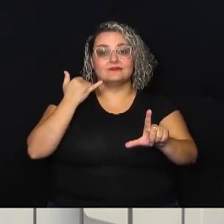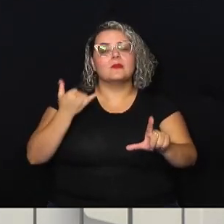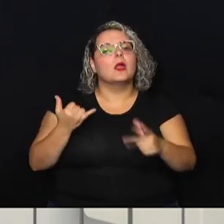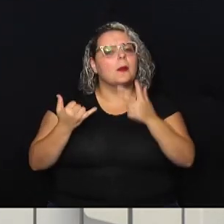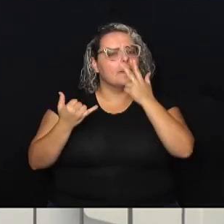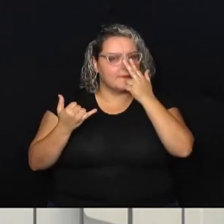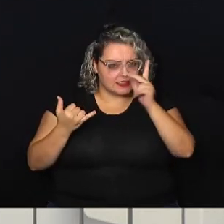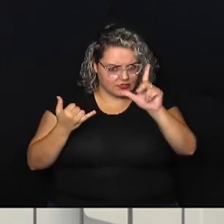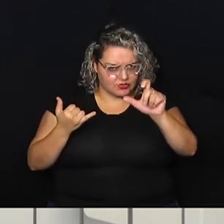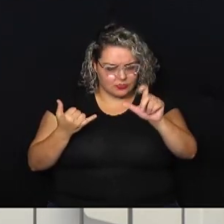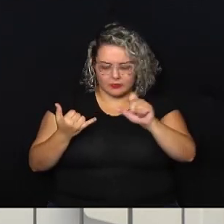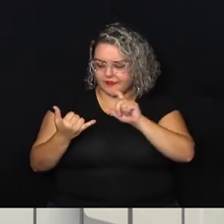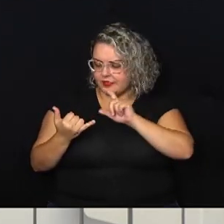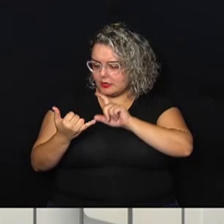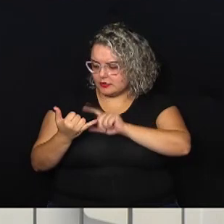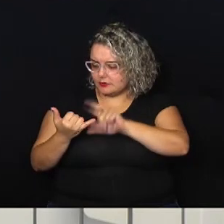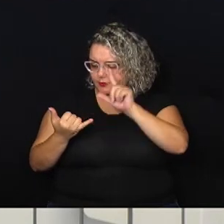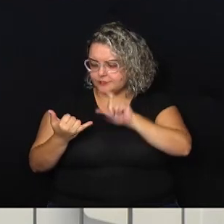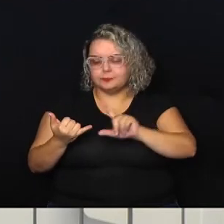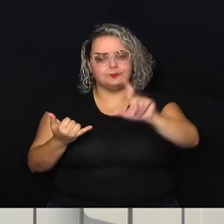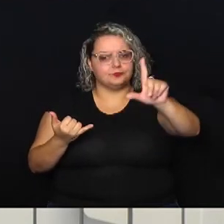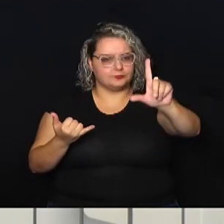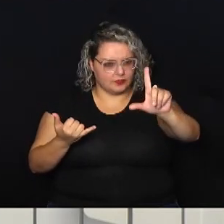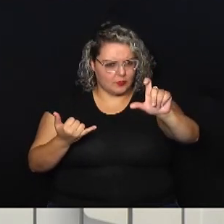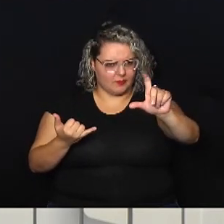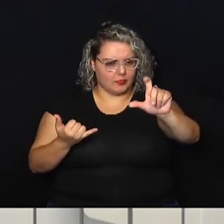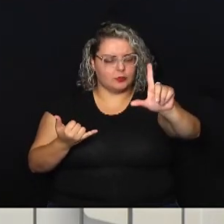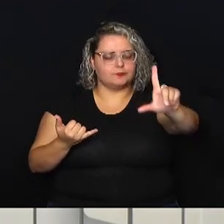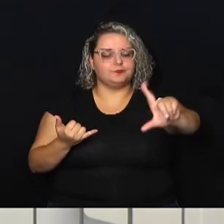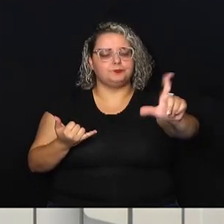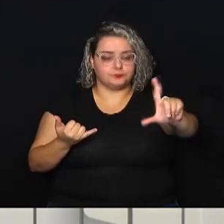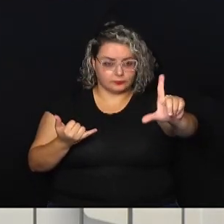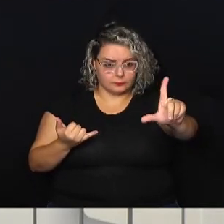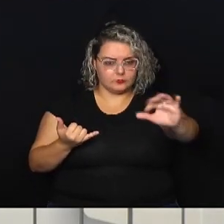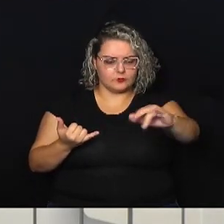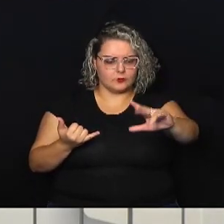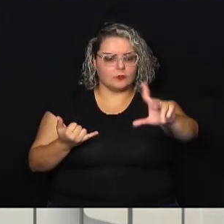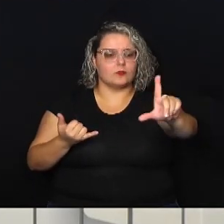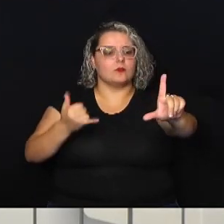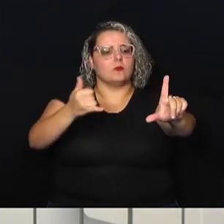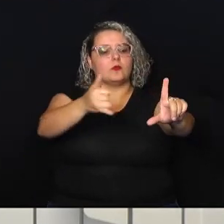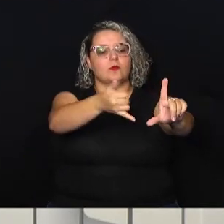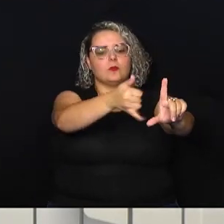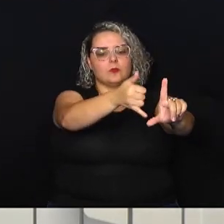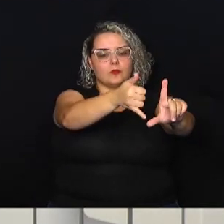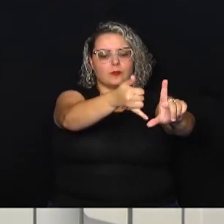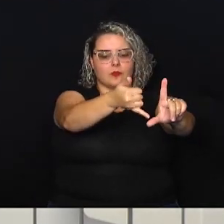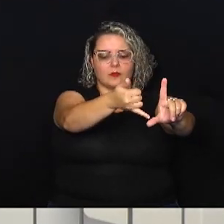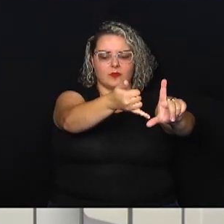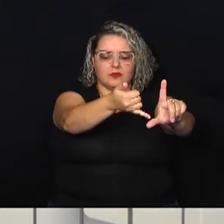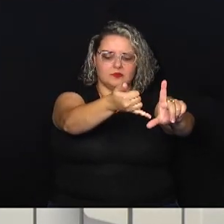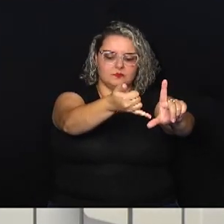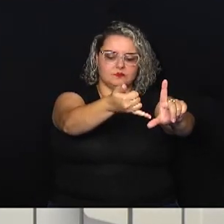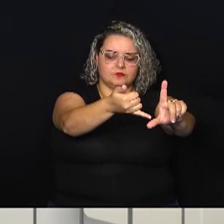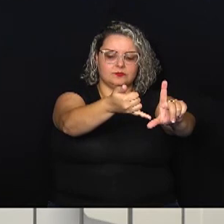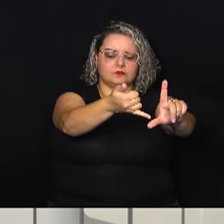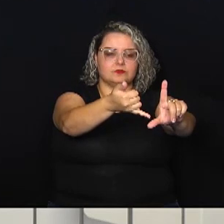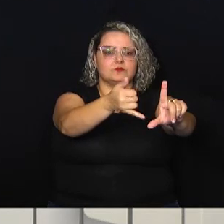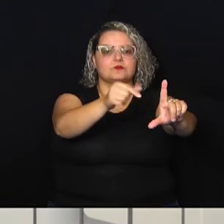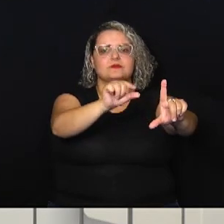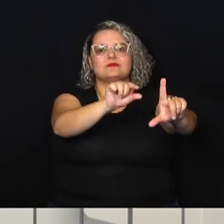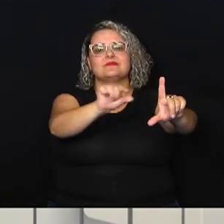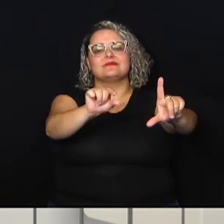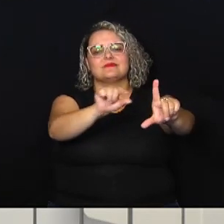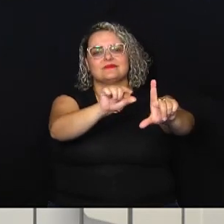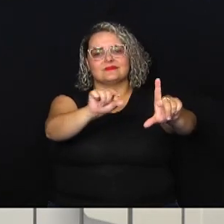Pegue o celular, abre a câmera como se fosse tirar uma foto mesmo. E você vai apontar aqui, ó, para este QR Code. Com a câmera do